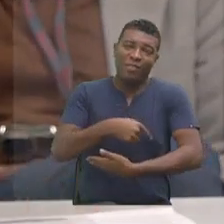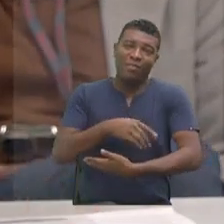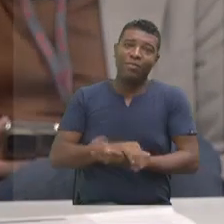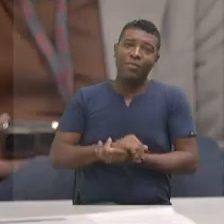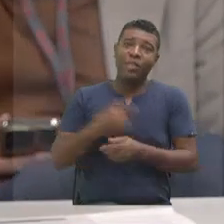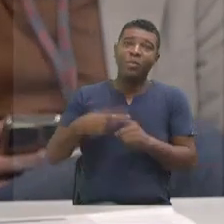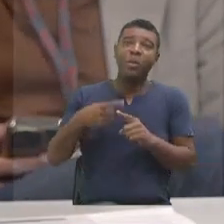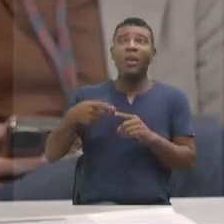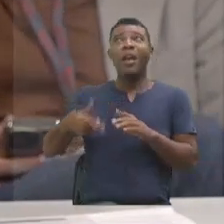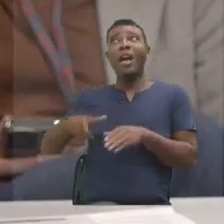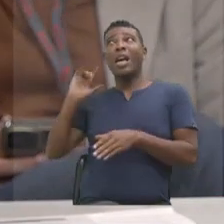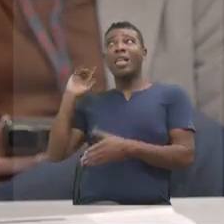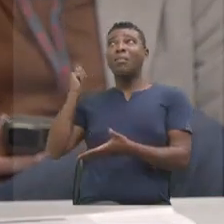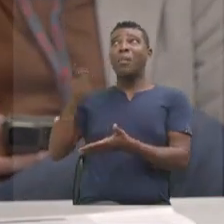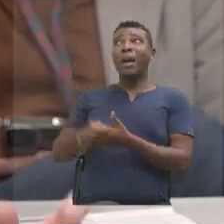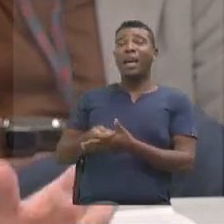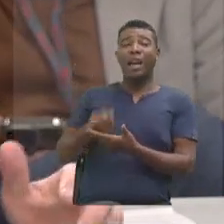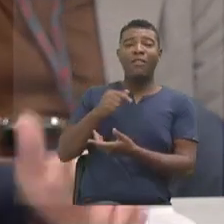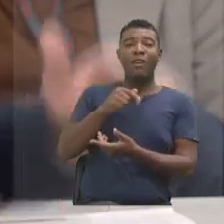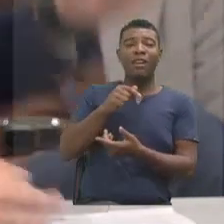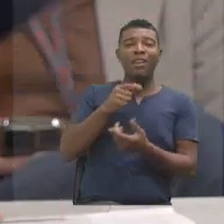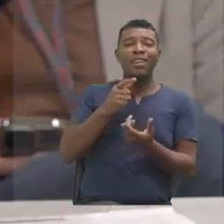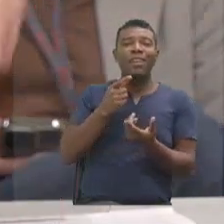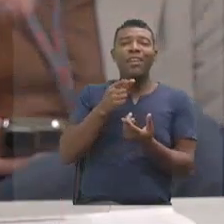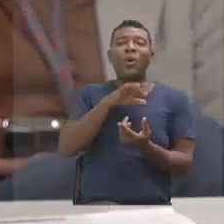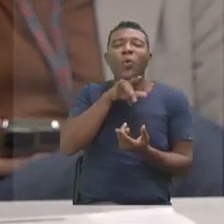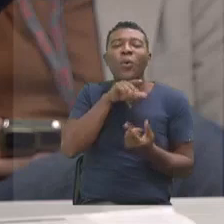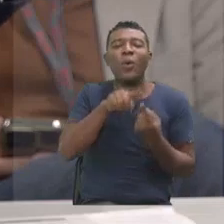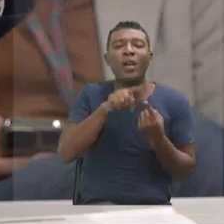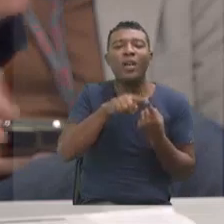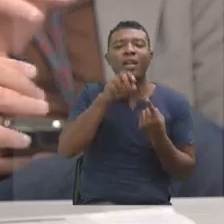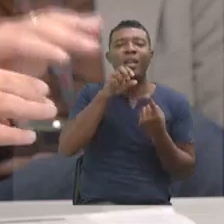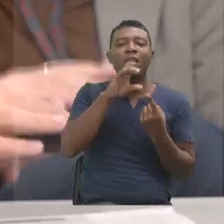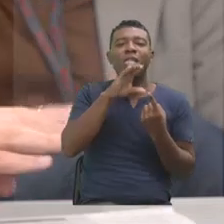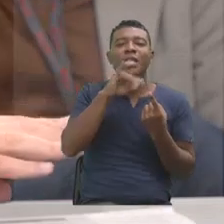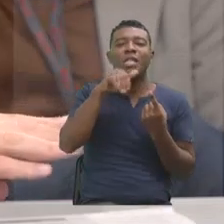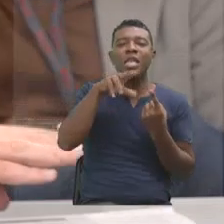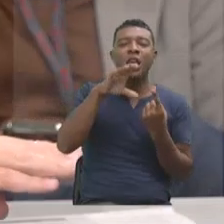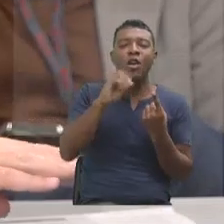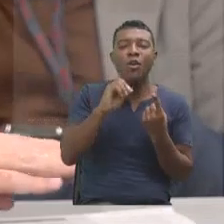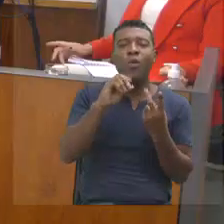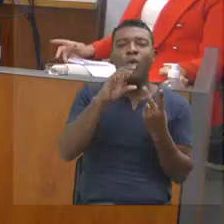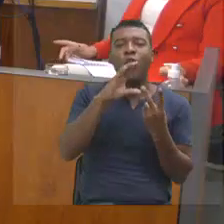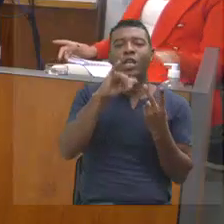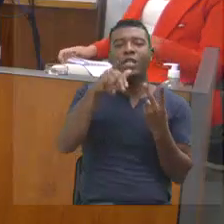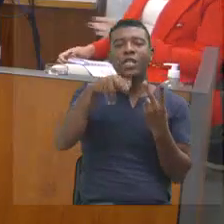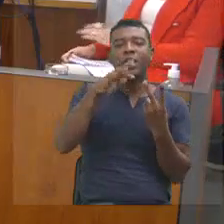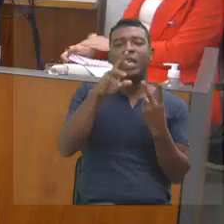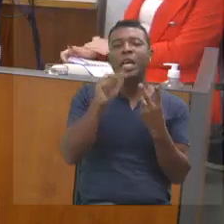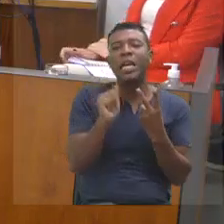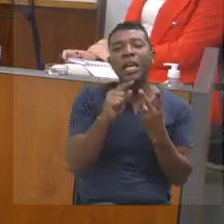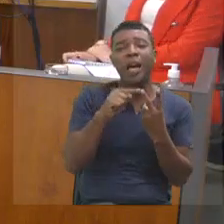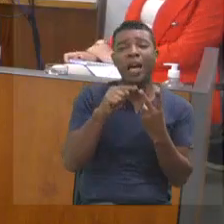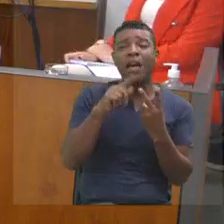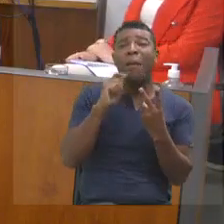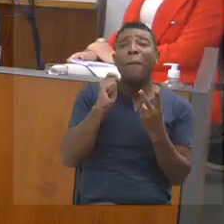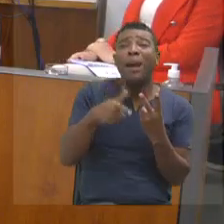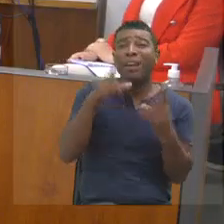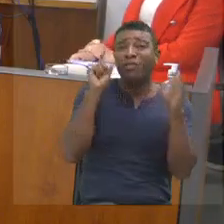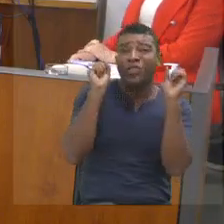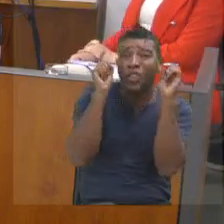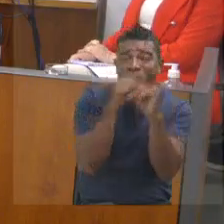se pagava muito mal os cinco e o sinta todo mundo queria UTI no Natal e a gente até agora tá pagando complementando